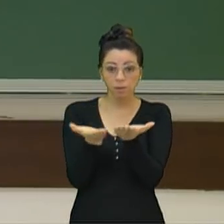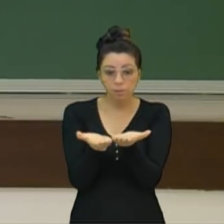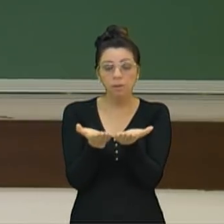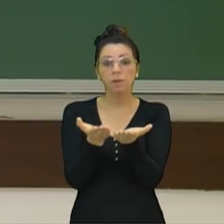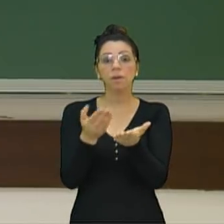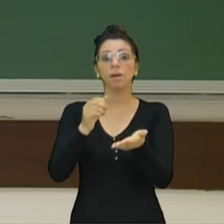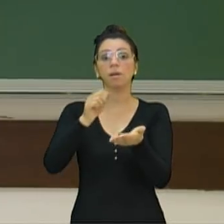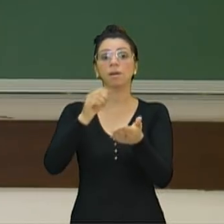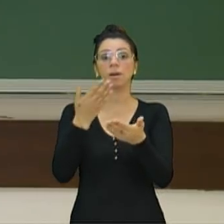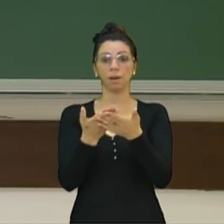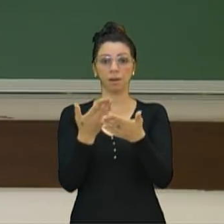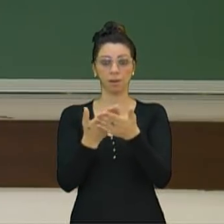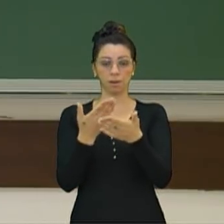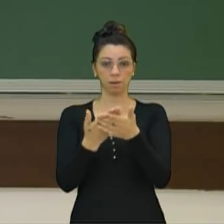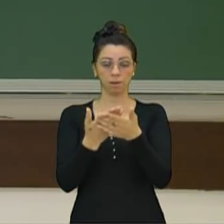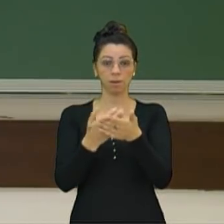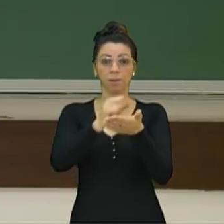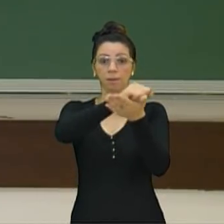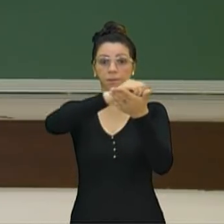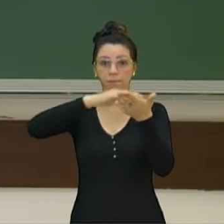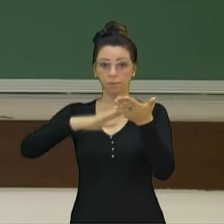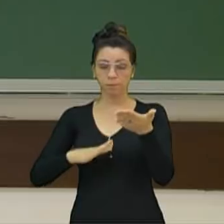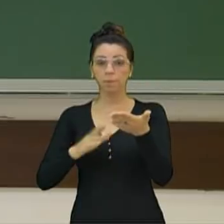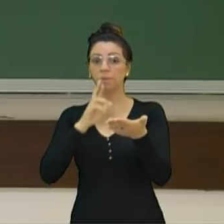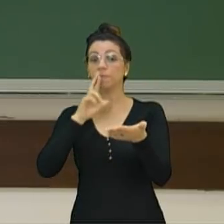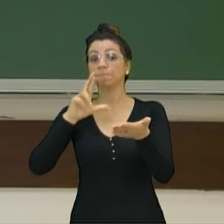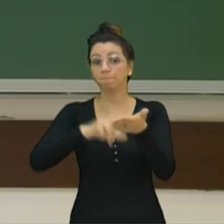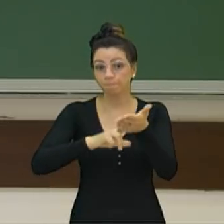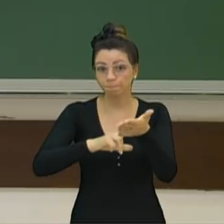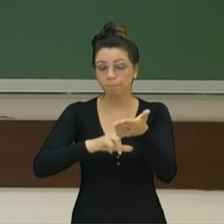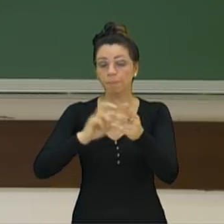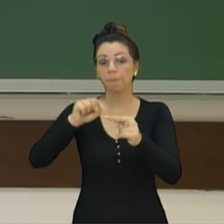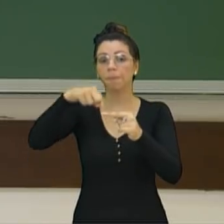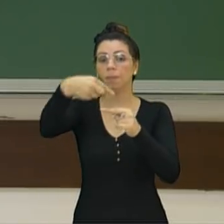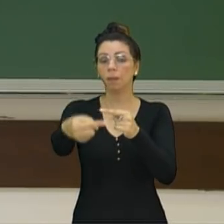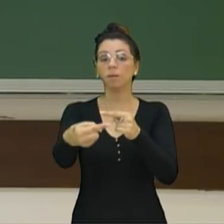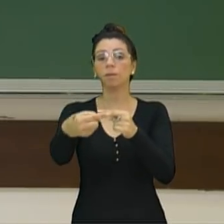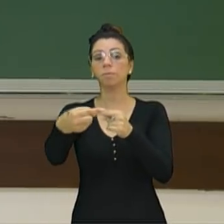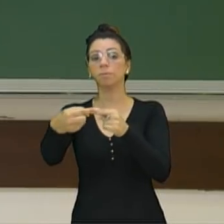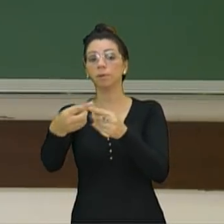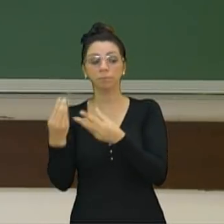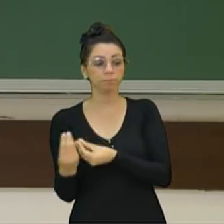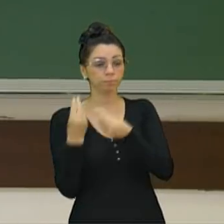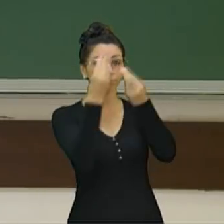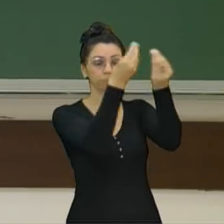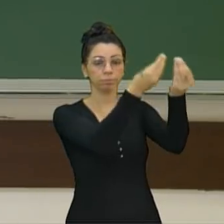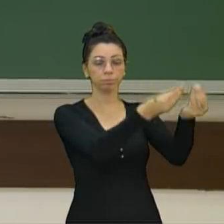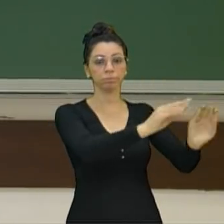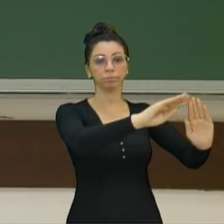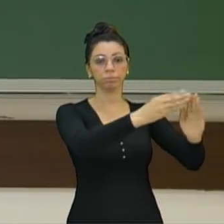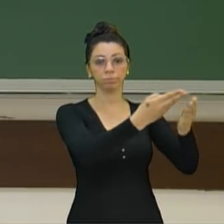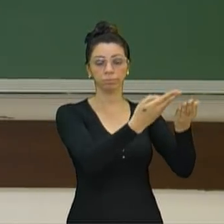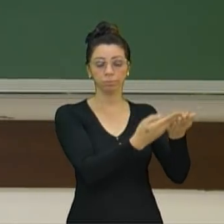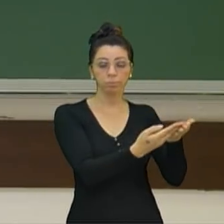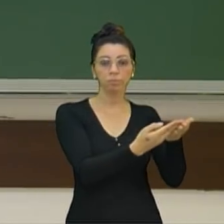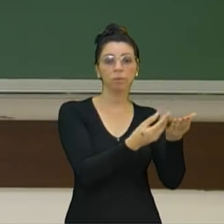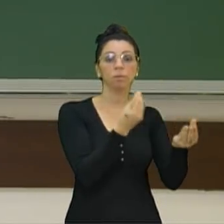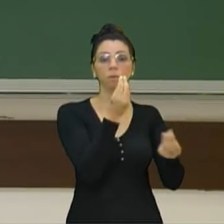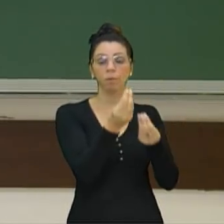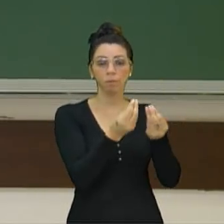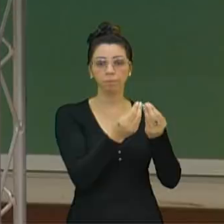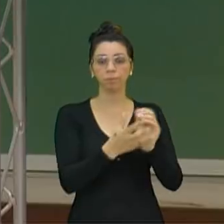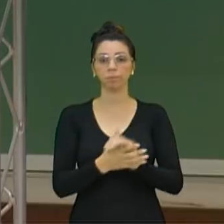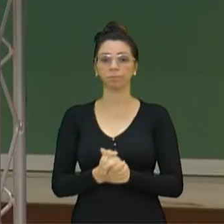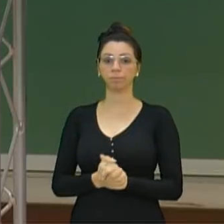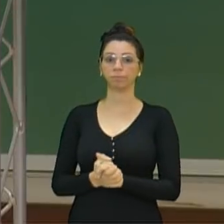que eu utilizo com vocês e as atividades para vocês responderem. E depois vocês vão ver com a escola qual é o momento de fazer essa